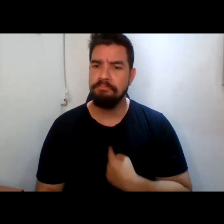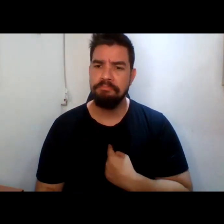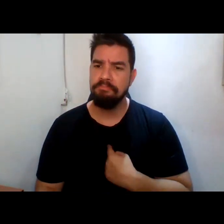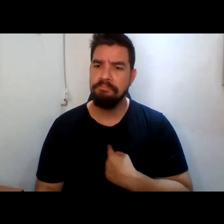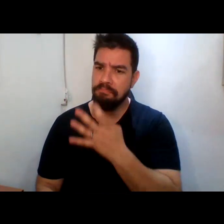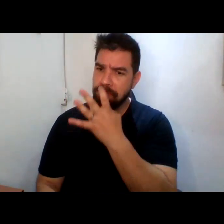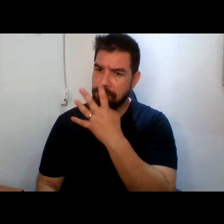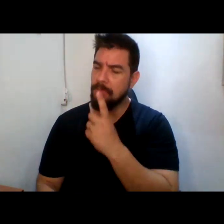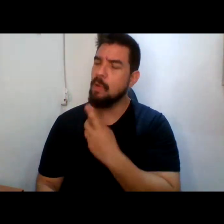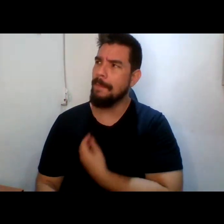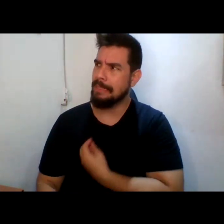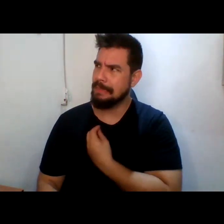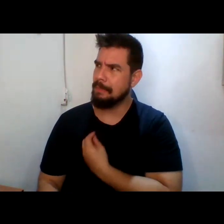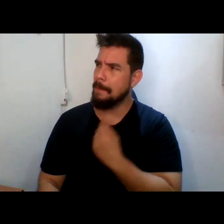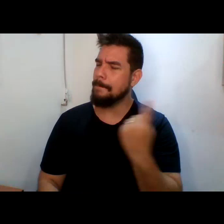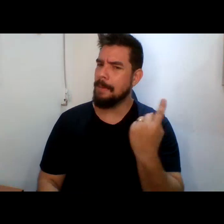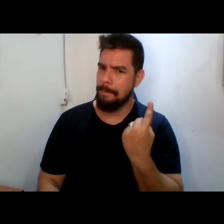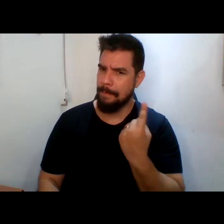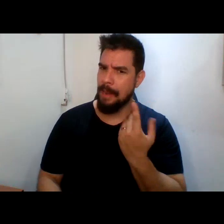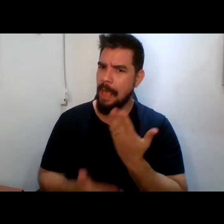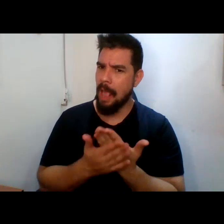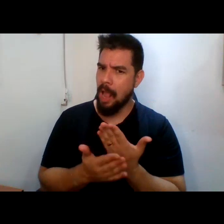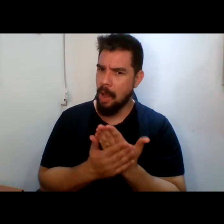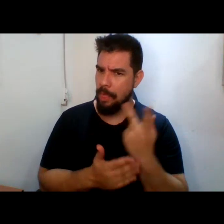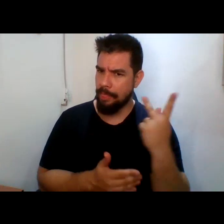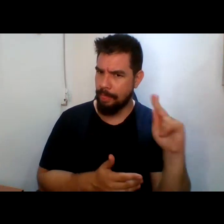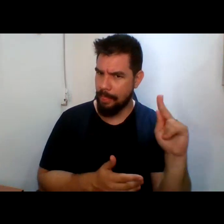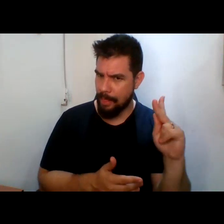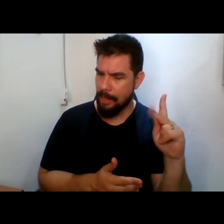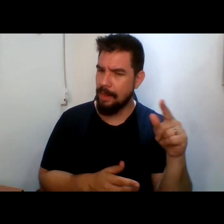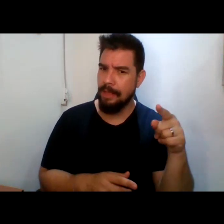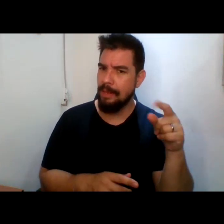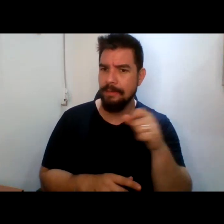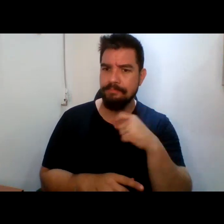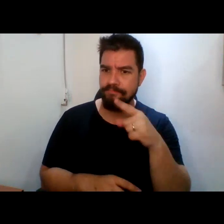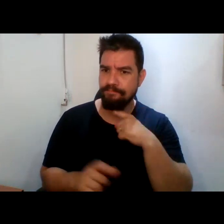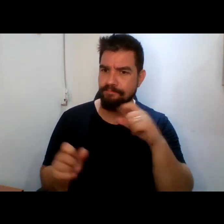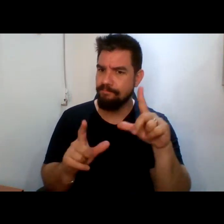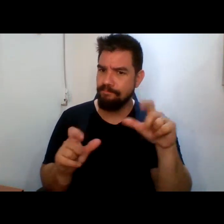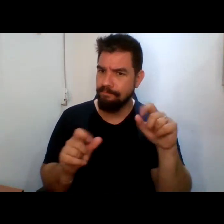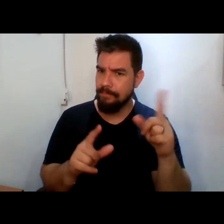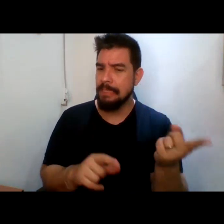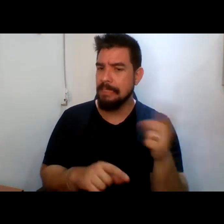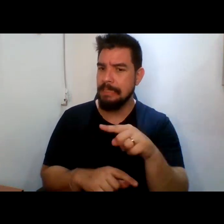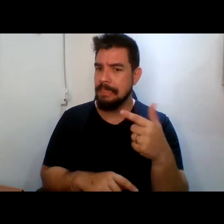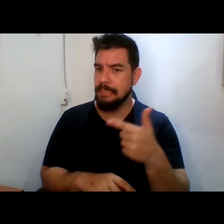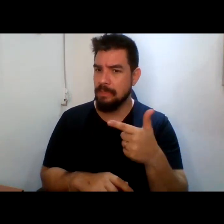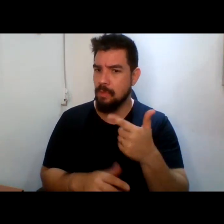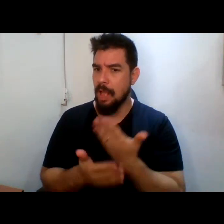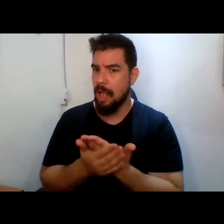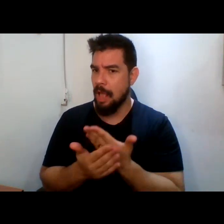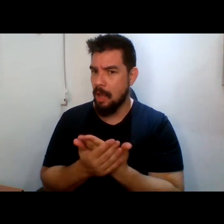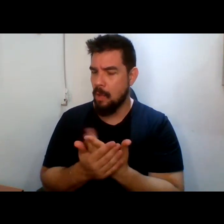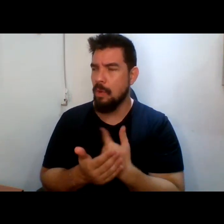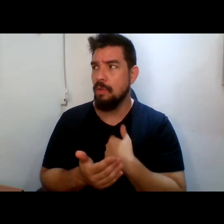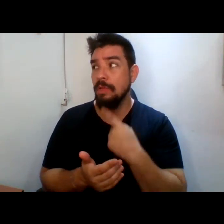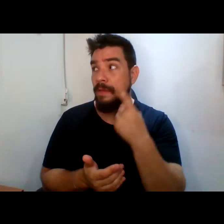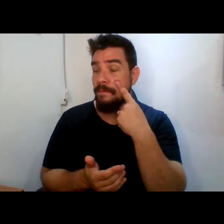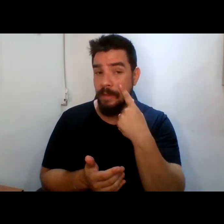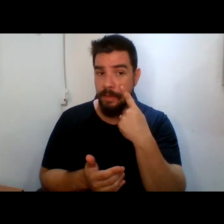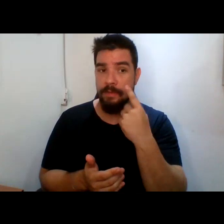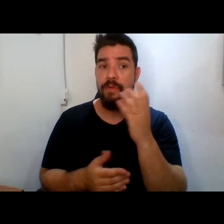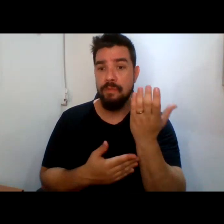eu participei de uma primeira aula dela, porque ela não estava conseguindo passar, e a outra aula eu tenho que colocá-la